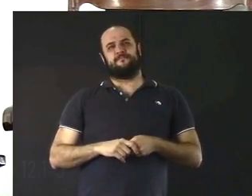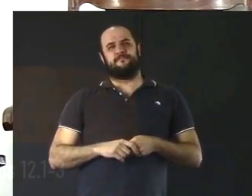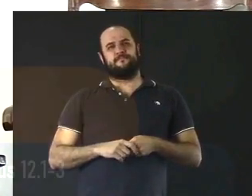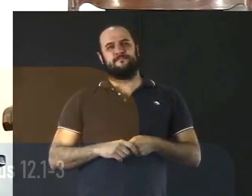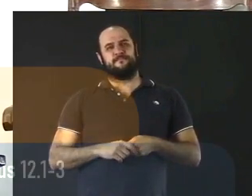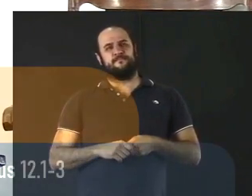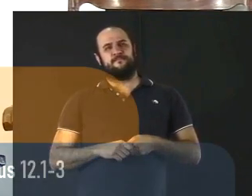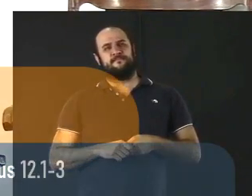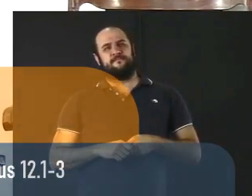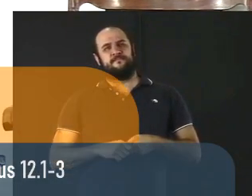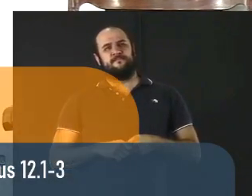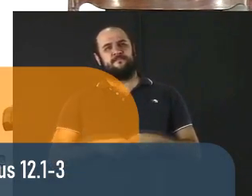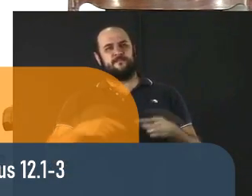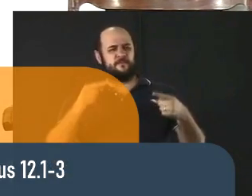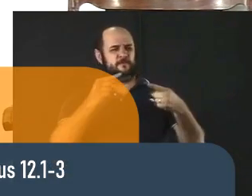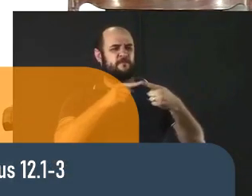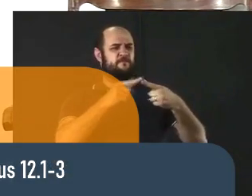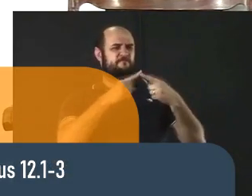Desembaraçando de todo o peso.